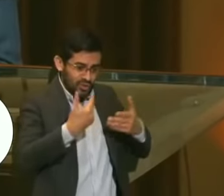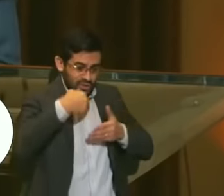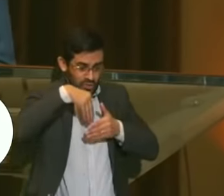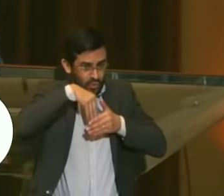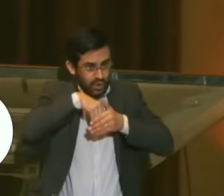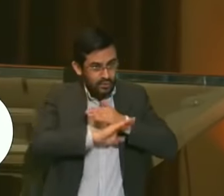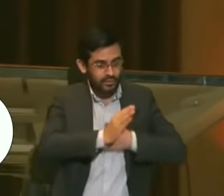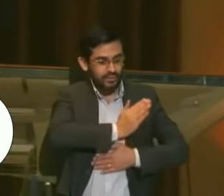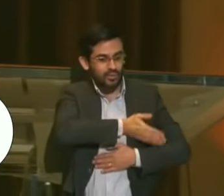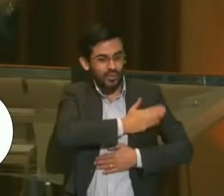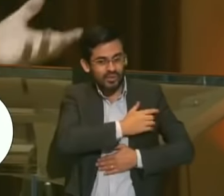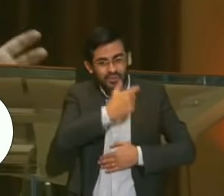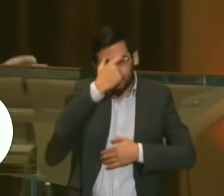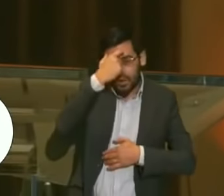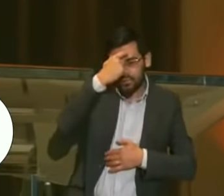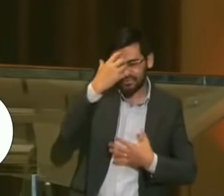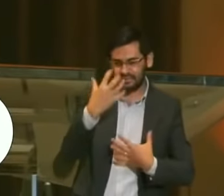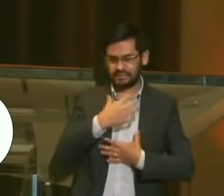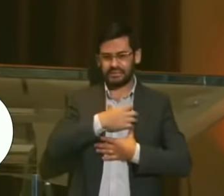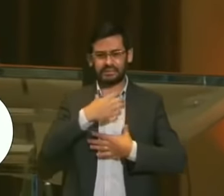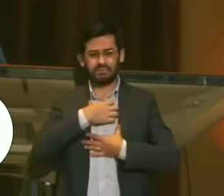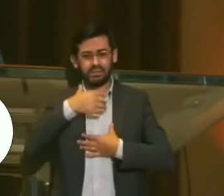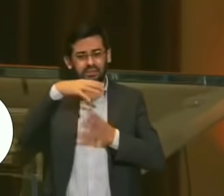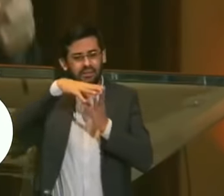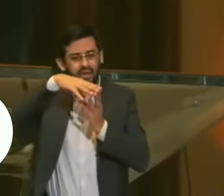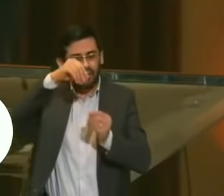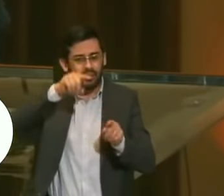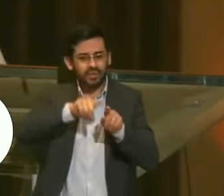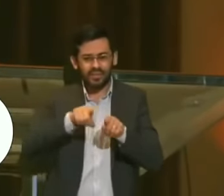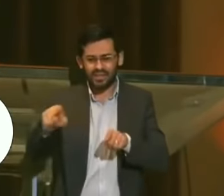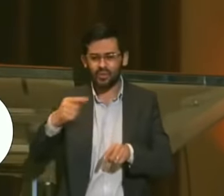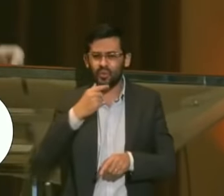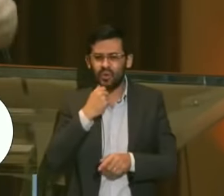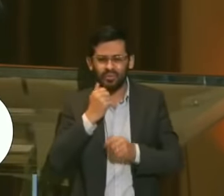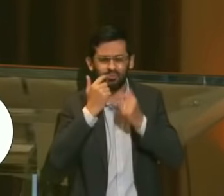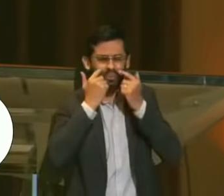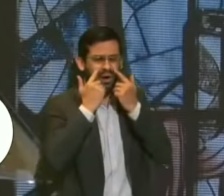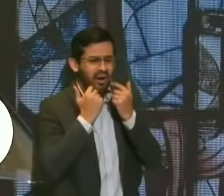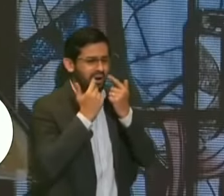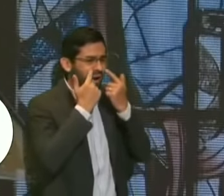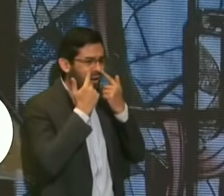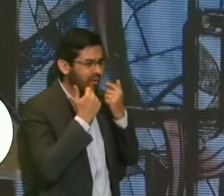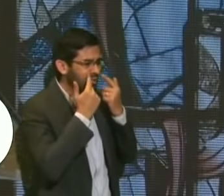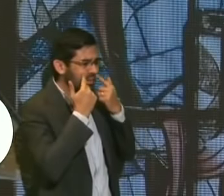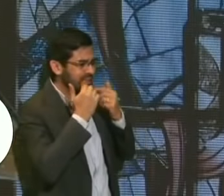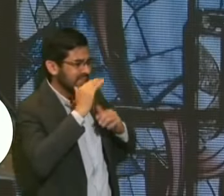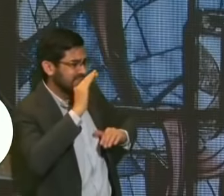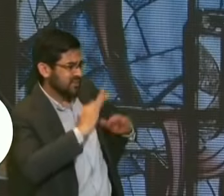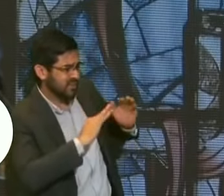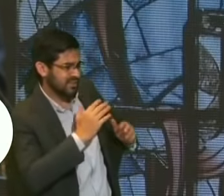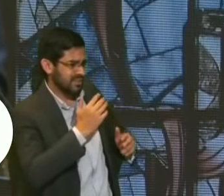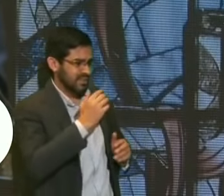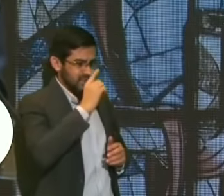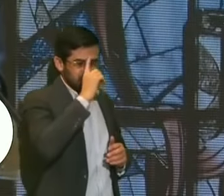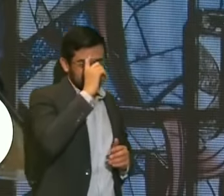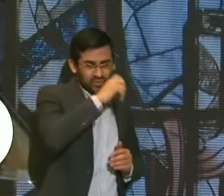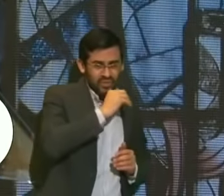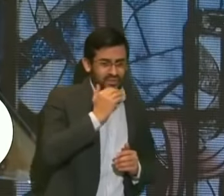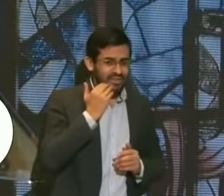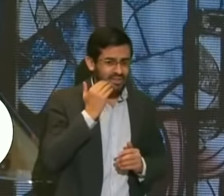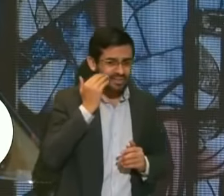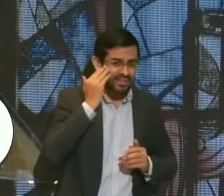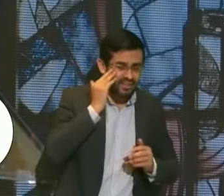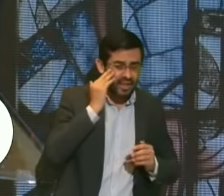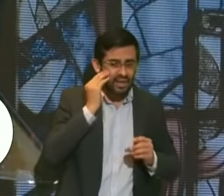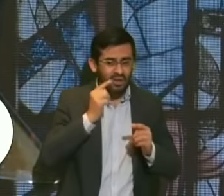no coração, nos sentimentos da alma. E ele chorava, e era muito difícil entendê-lo, porque a doença que